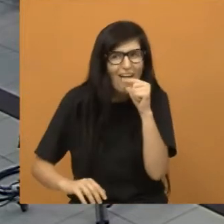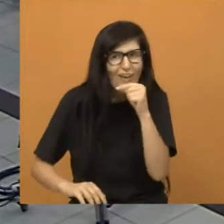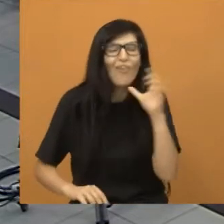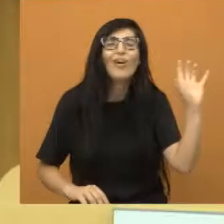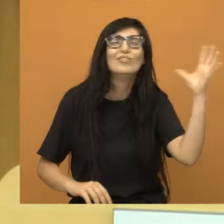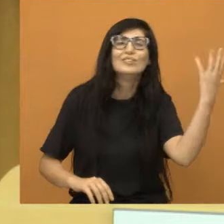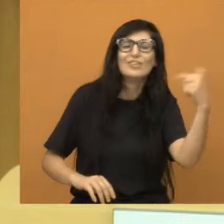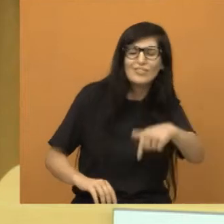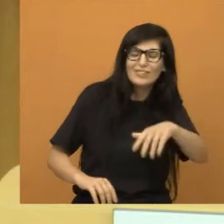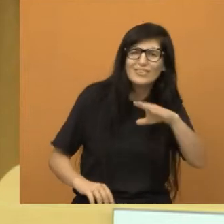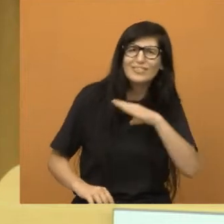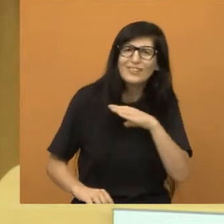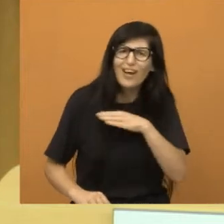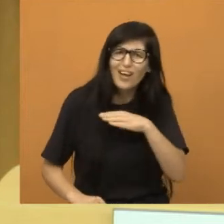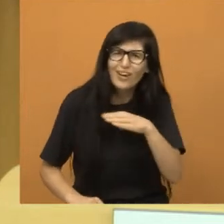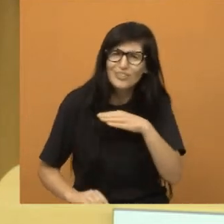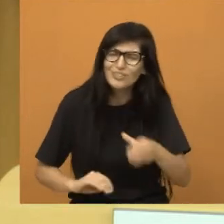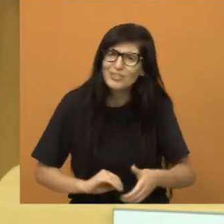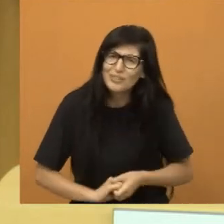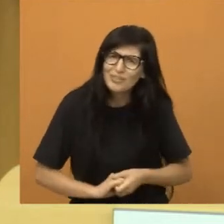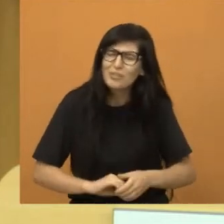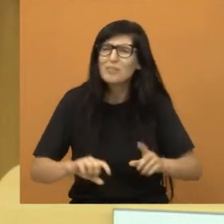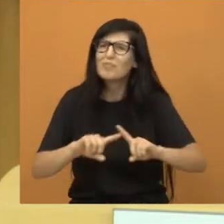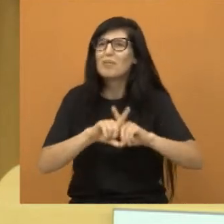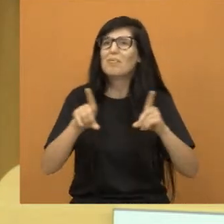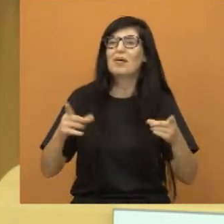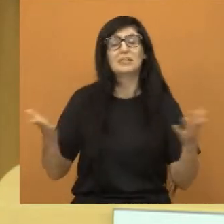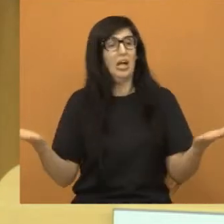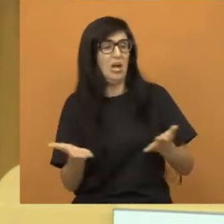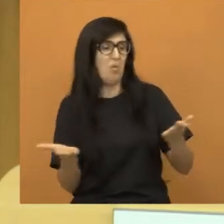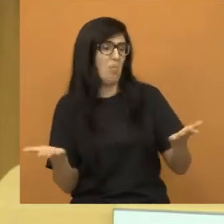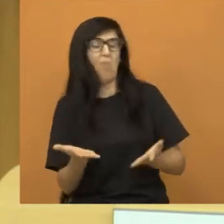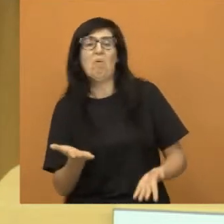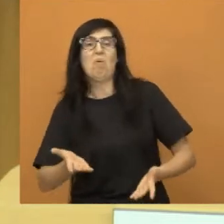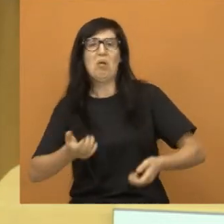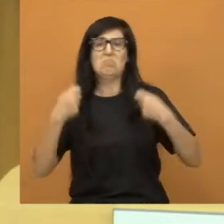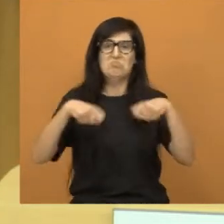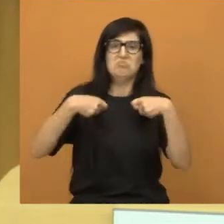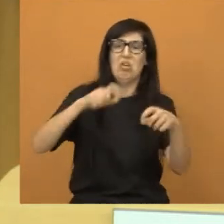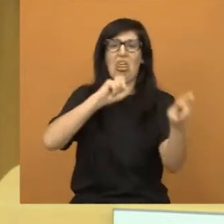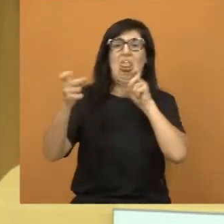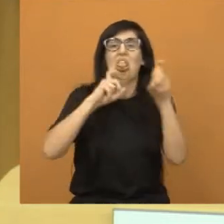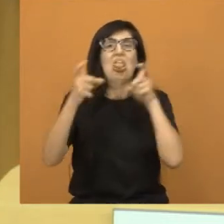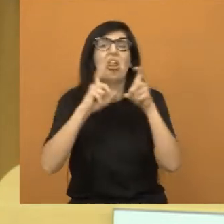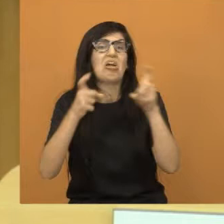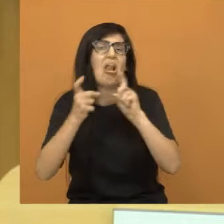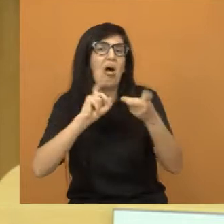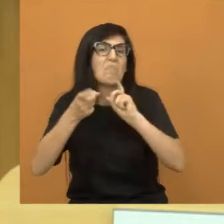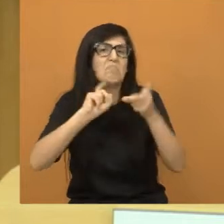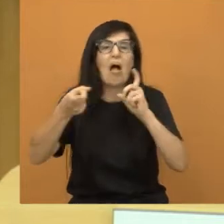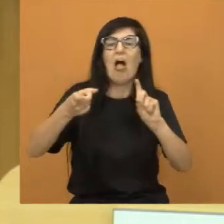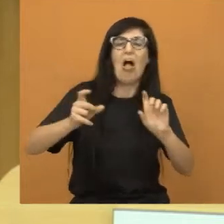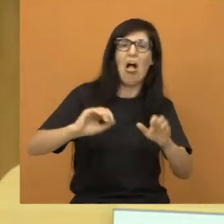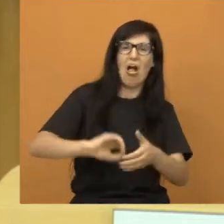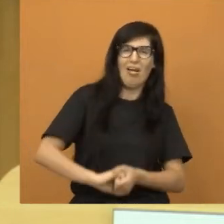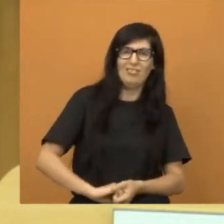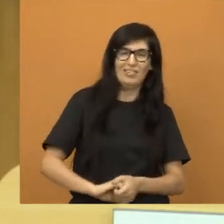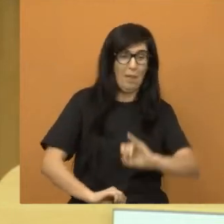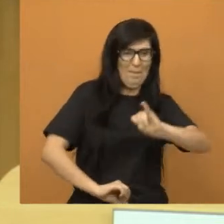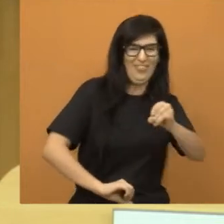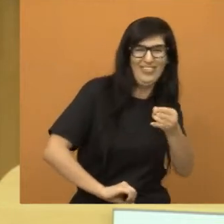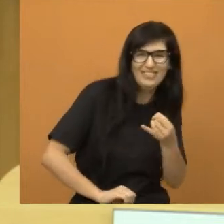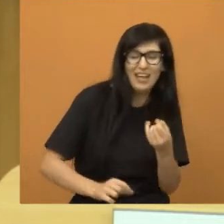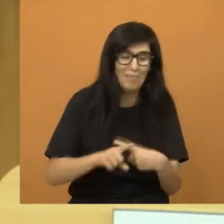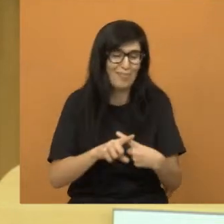não é momento de a gente vir aqui e só fazer críticas e tentar tirar proveito político da